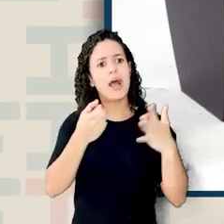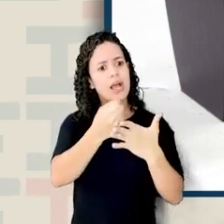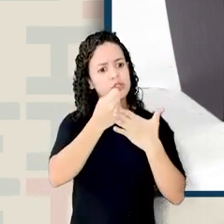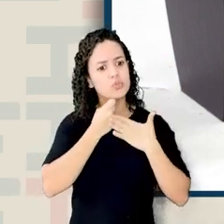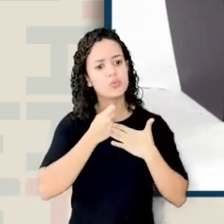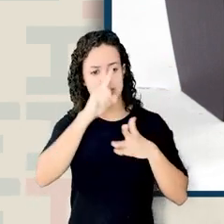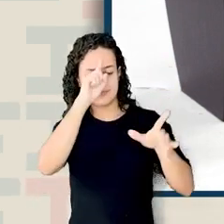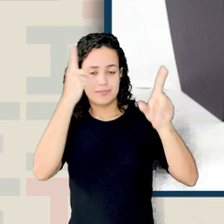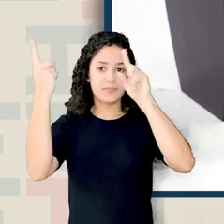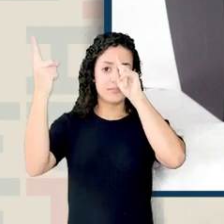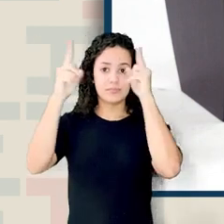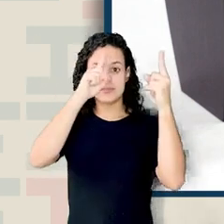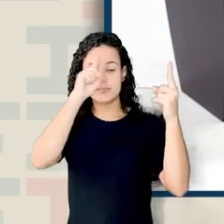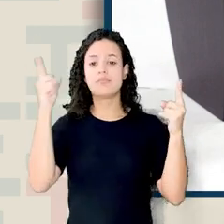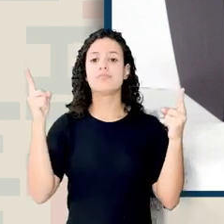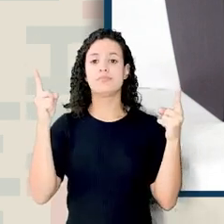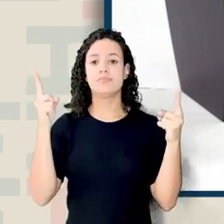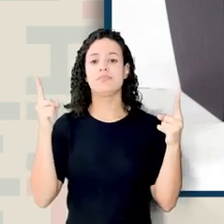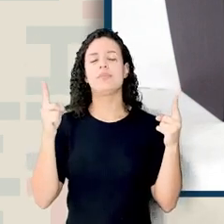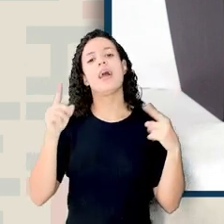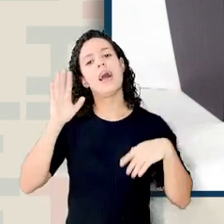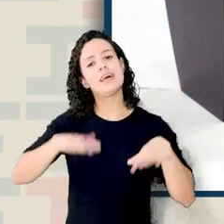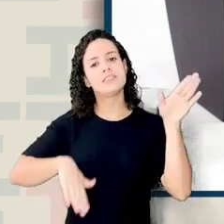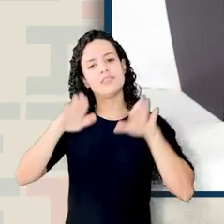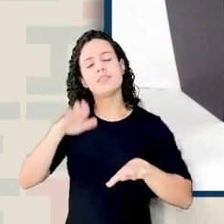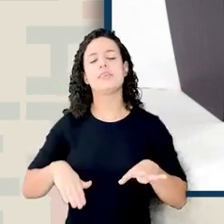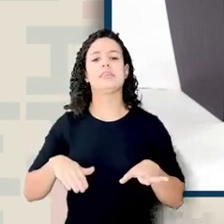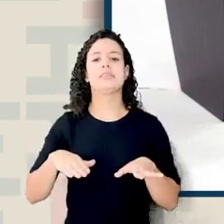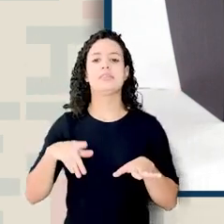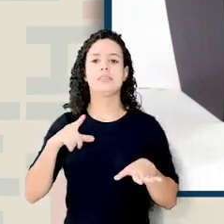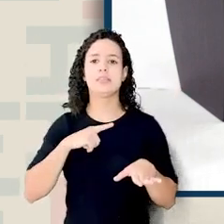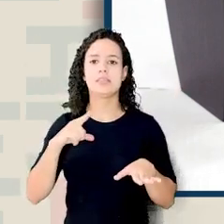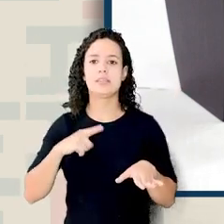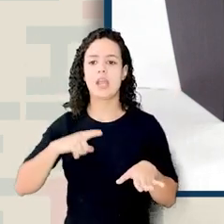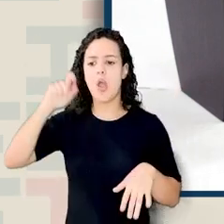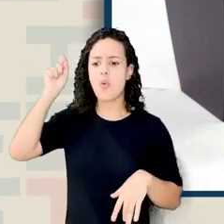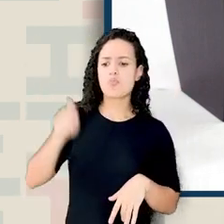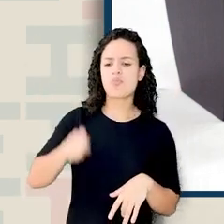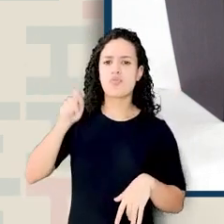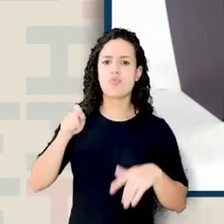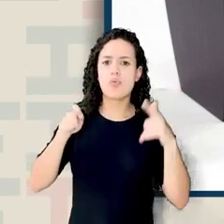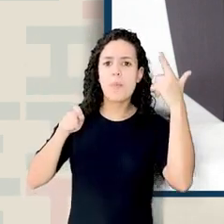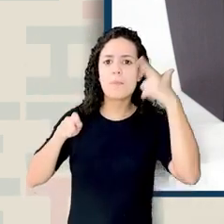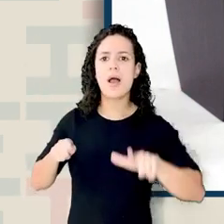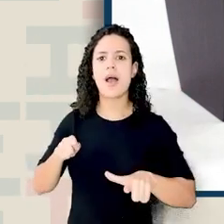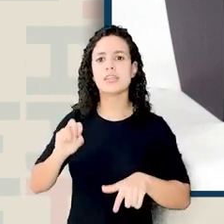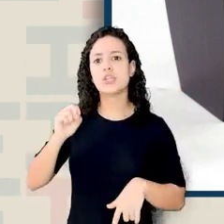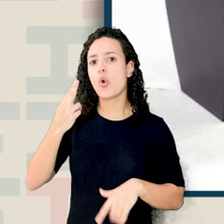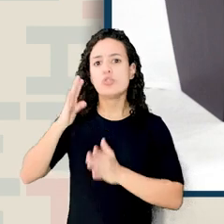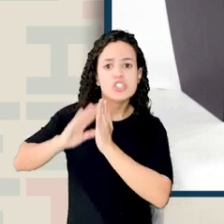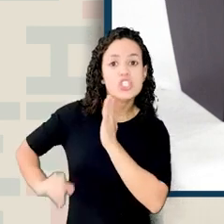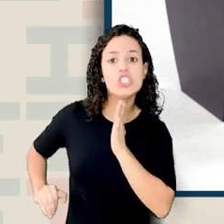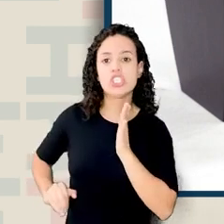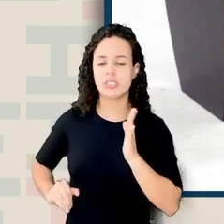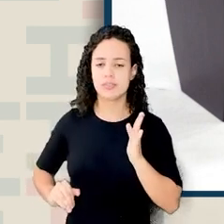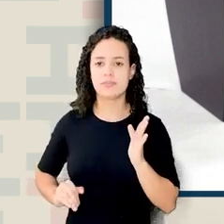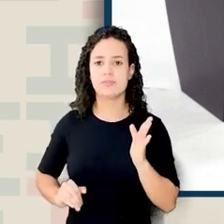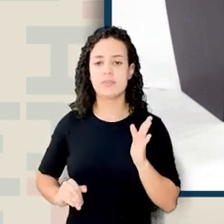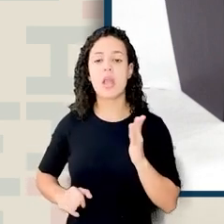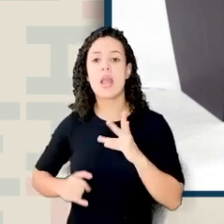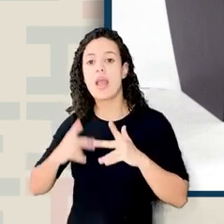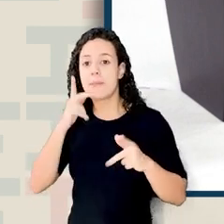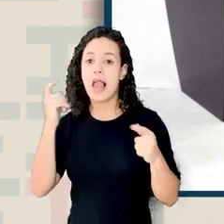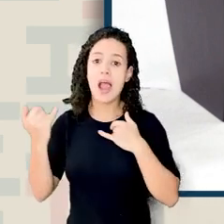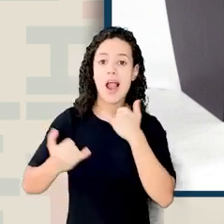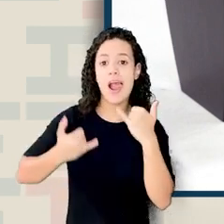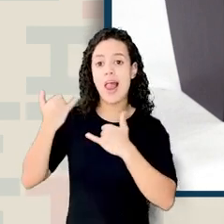de improviso. Às vezes, trazendo um rufo a mais, um rufo a menos, brincando